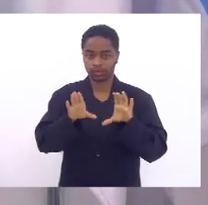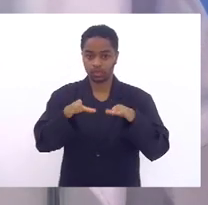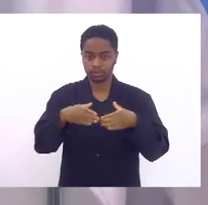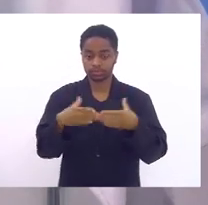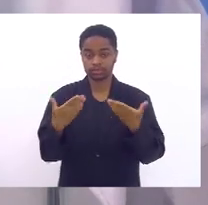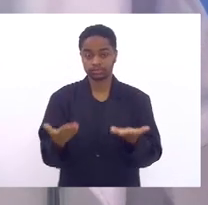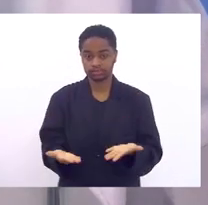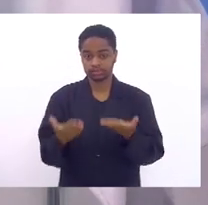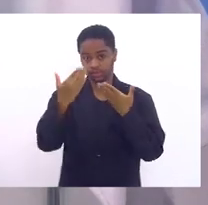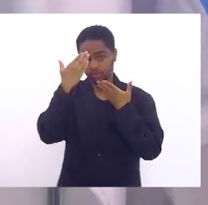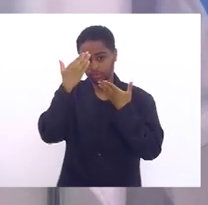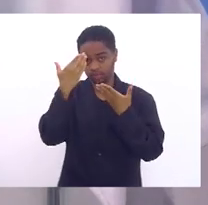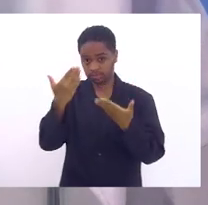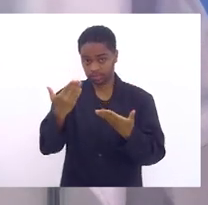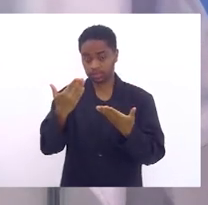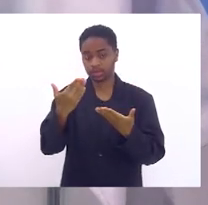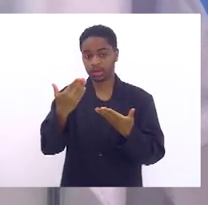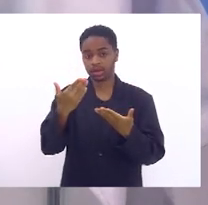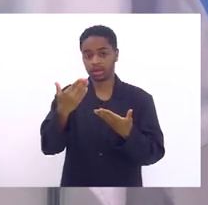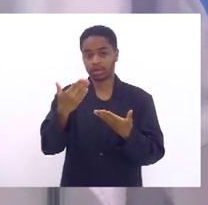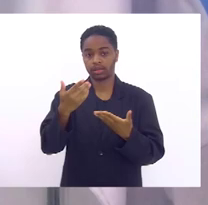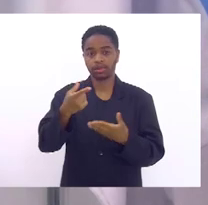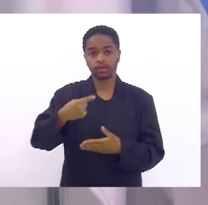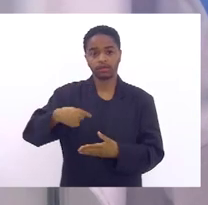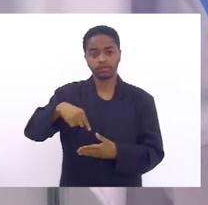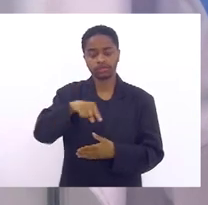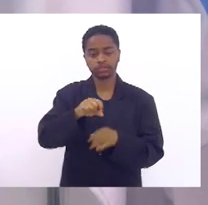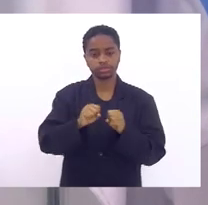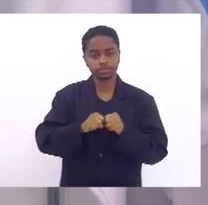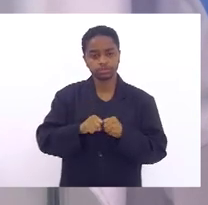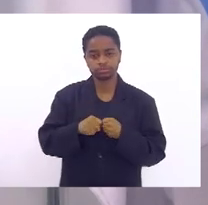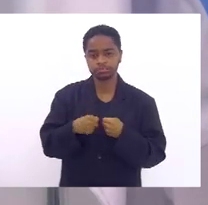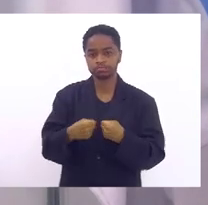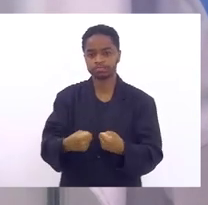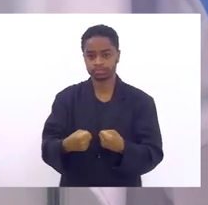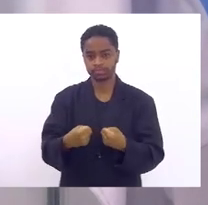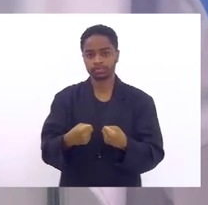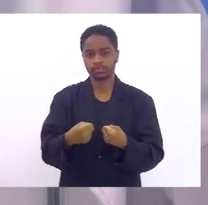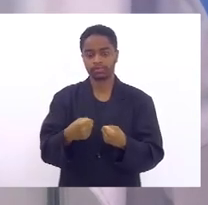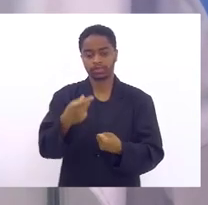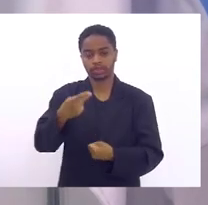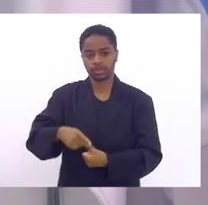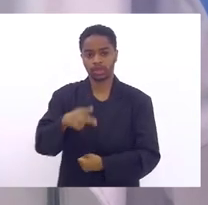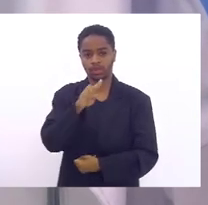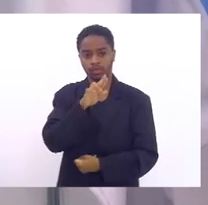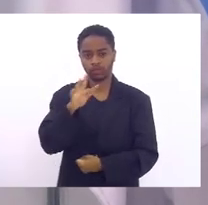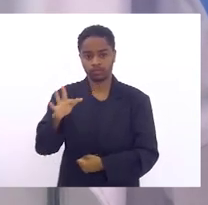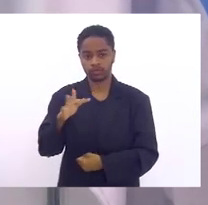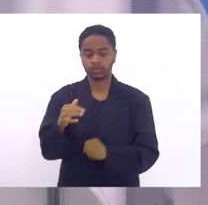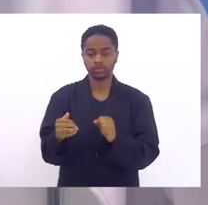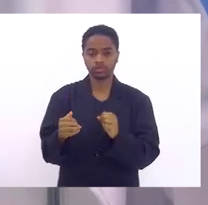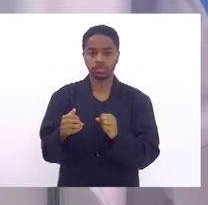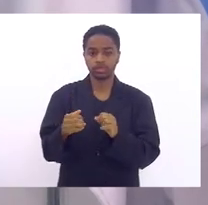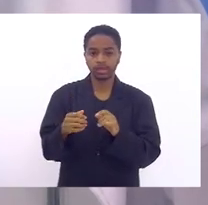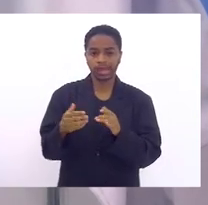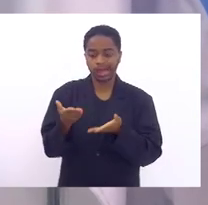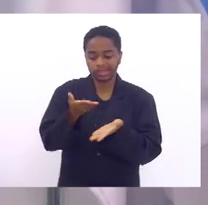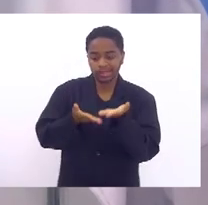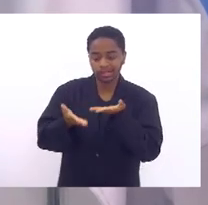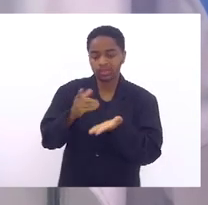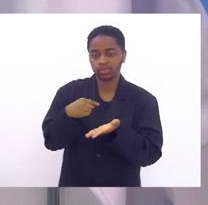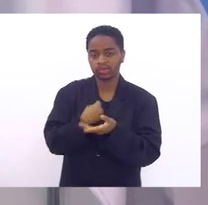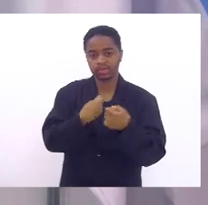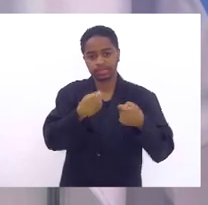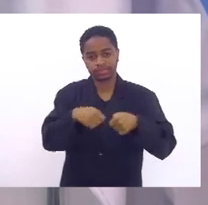eu agradeço a pronta entrega né que você tiveram na uf com as nossas necessidades e as mulheres